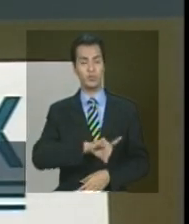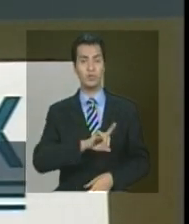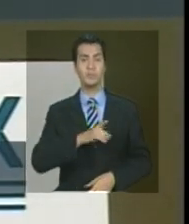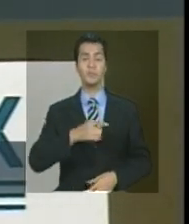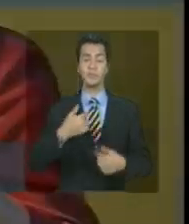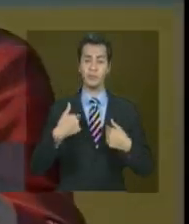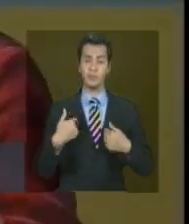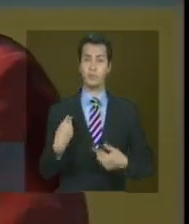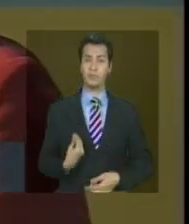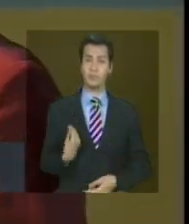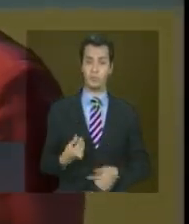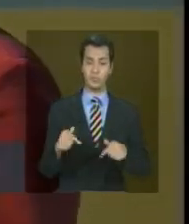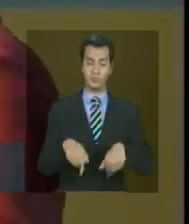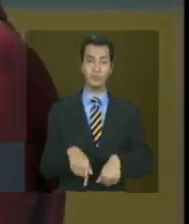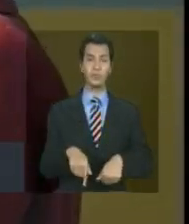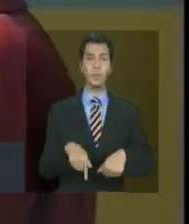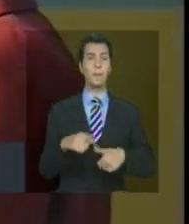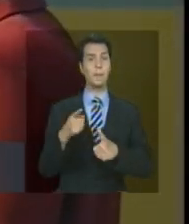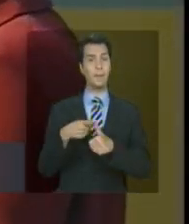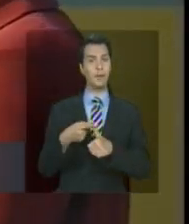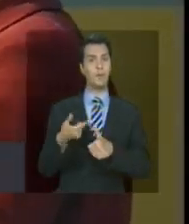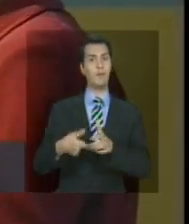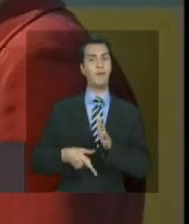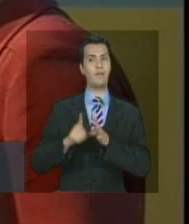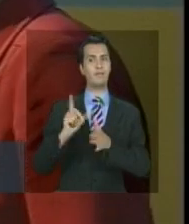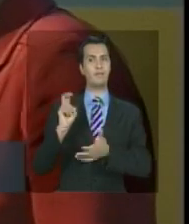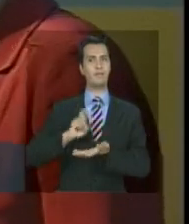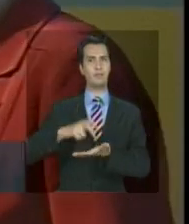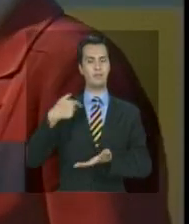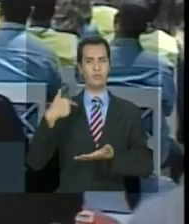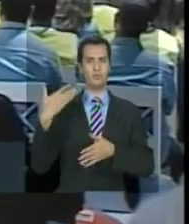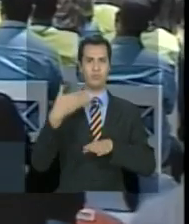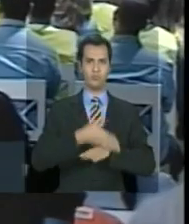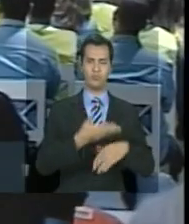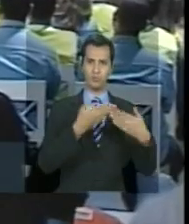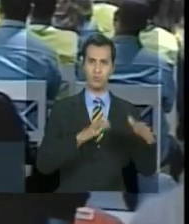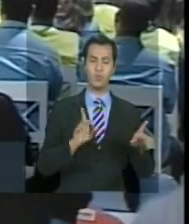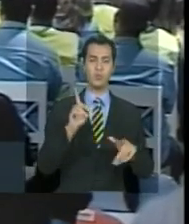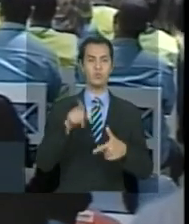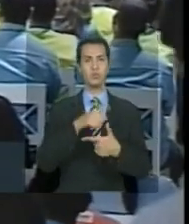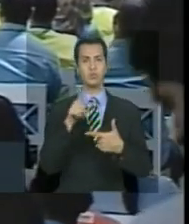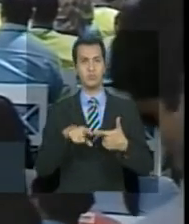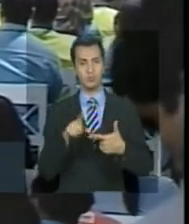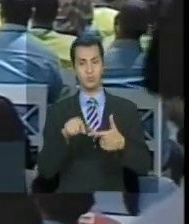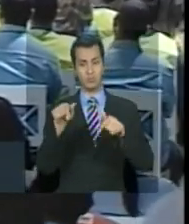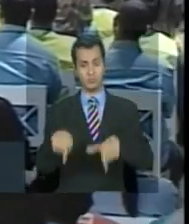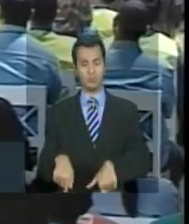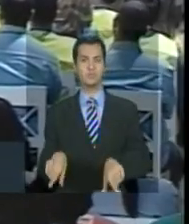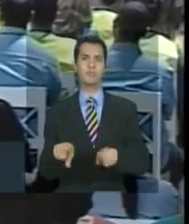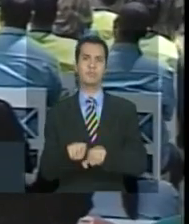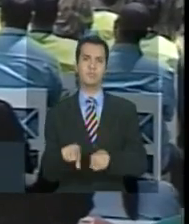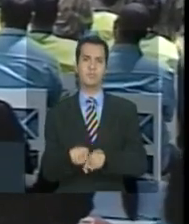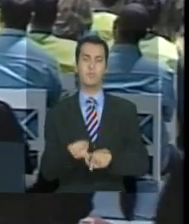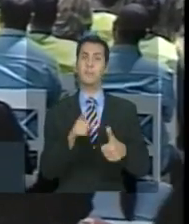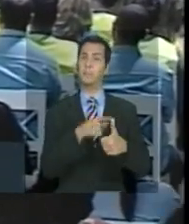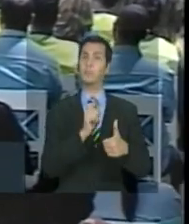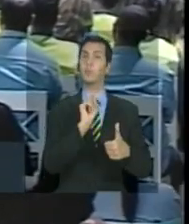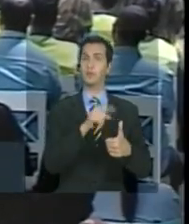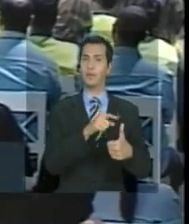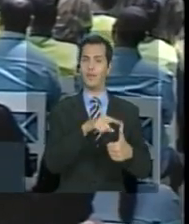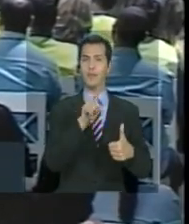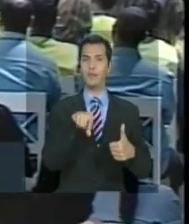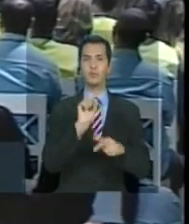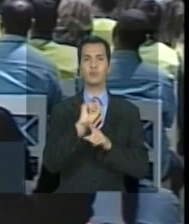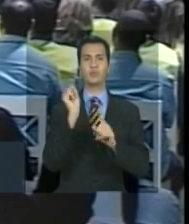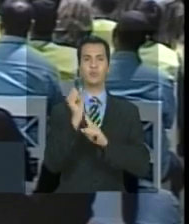estou participando de dois eventos simbólicos do Brasil de hoje. Um na área social e outro na área